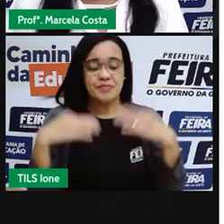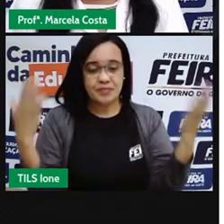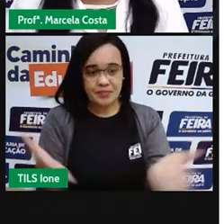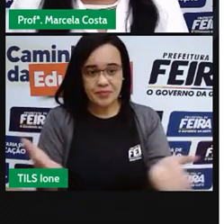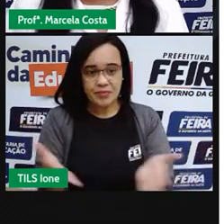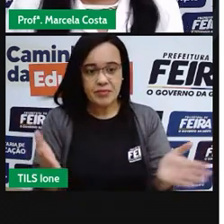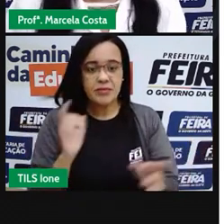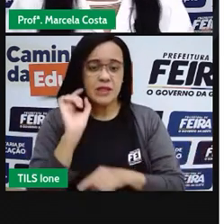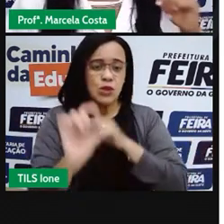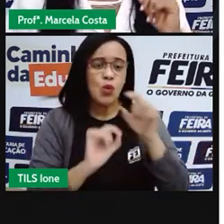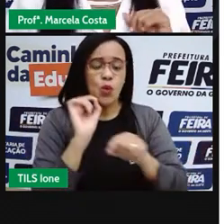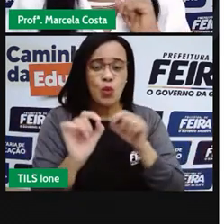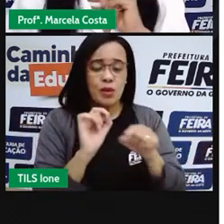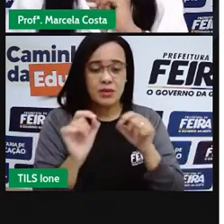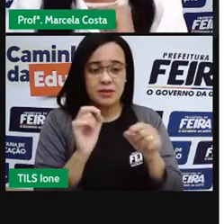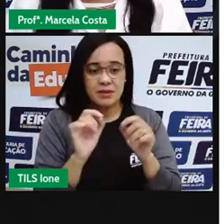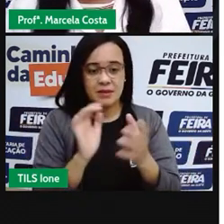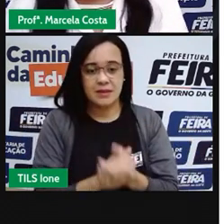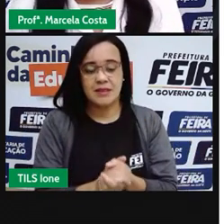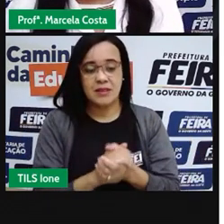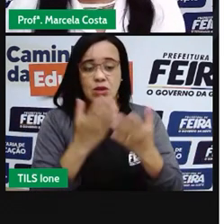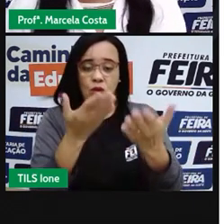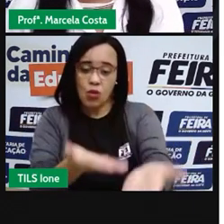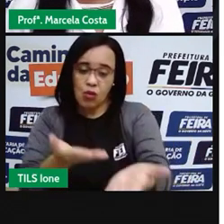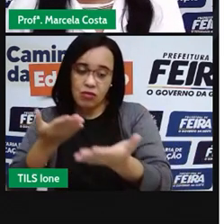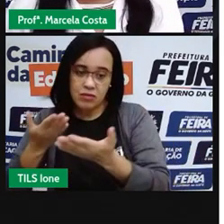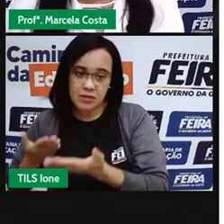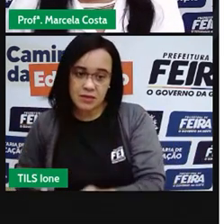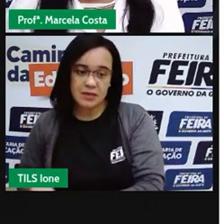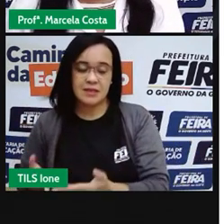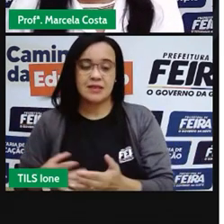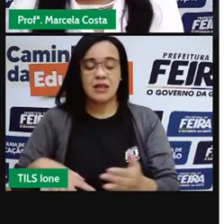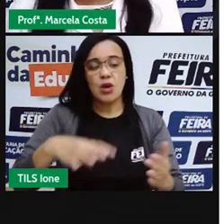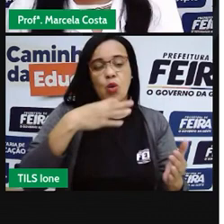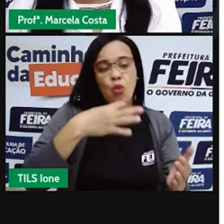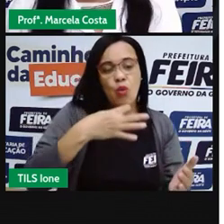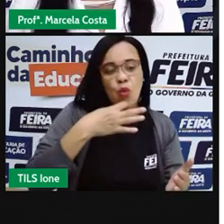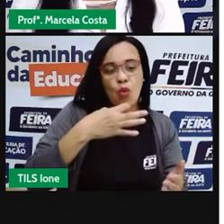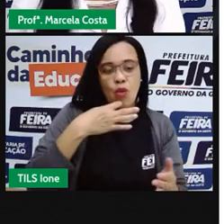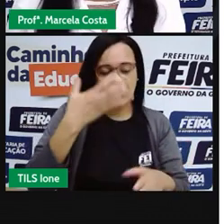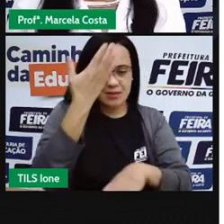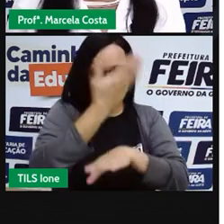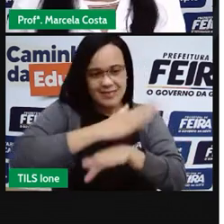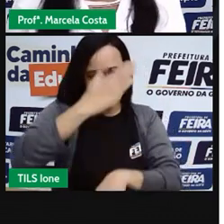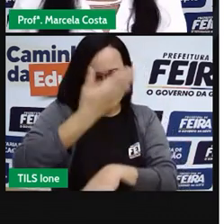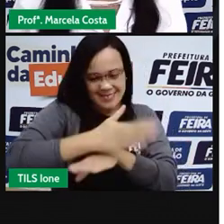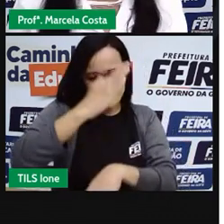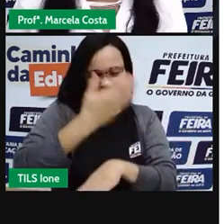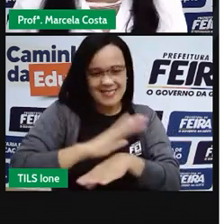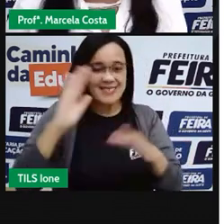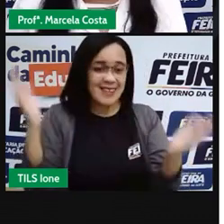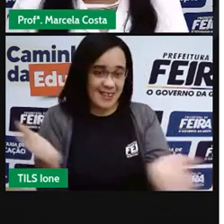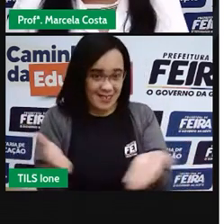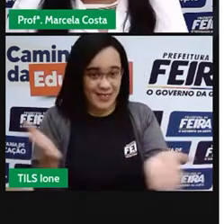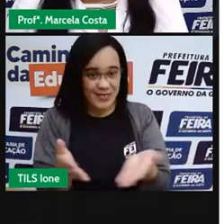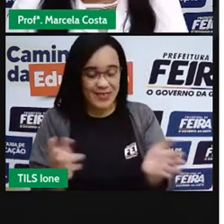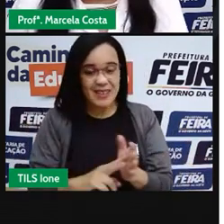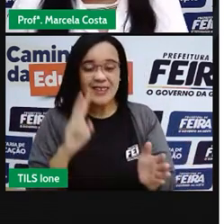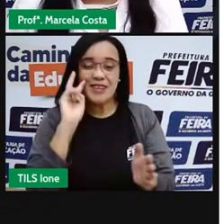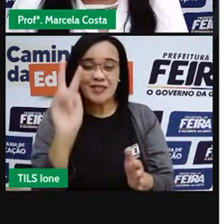Agora, criançada, eu quero te convidar a colocar esse conhecimento em prática. Você já viu aí algumas